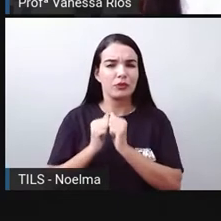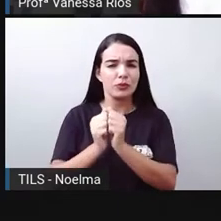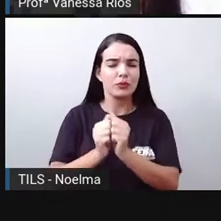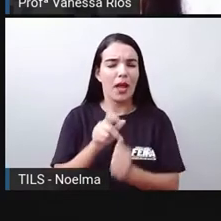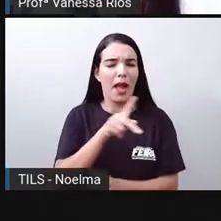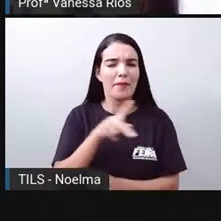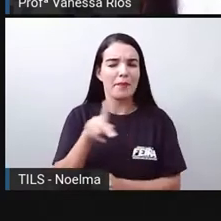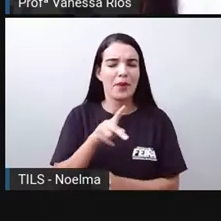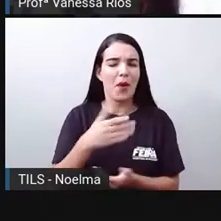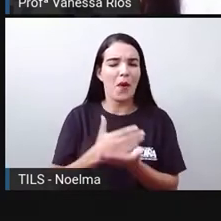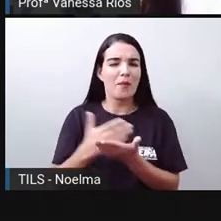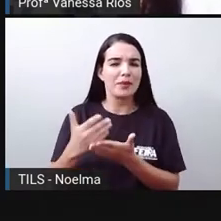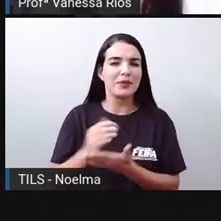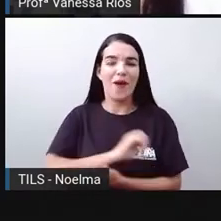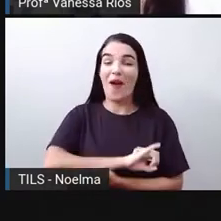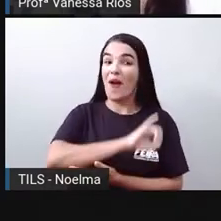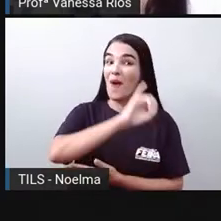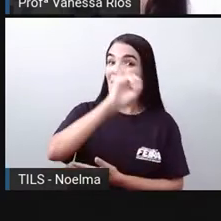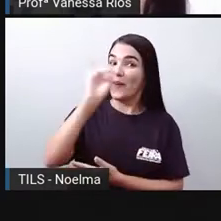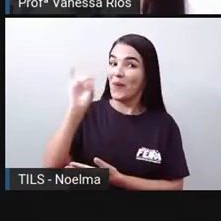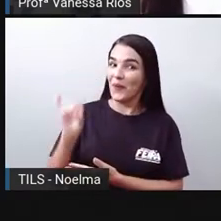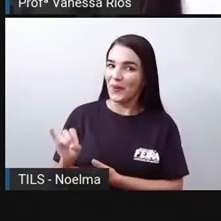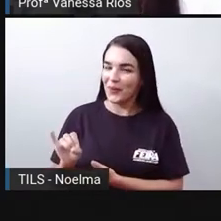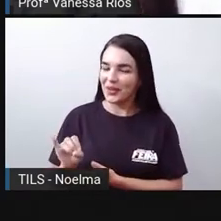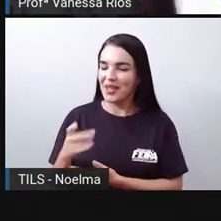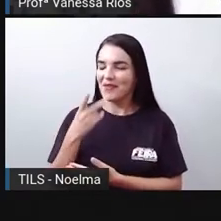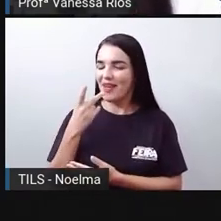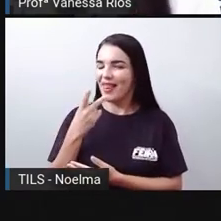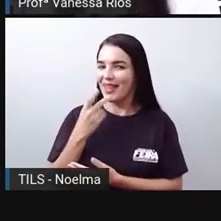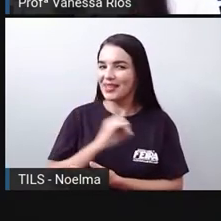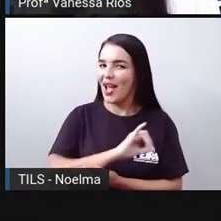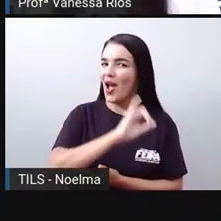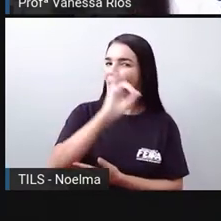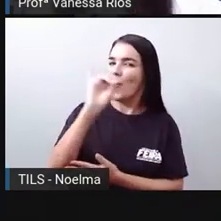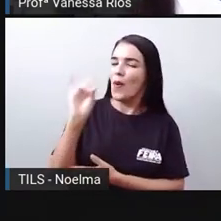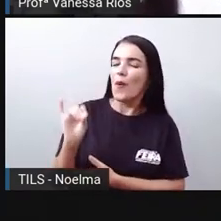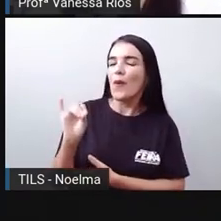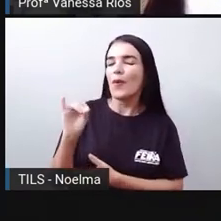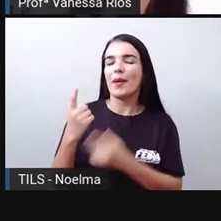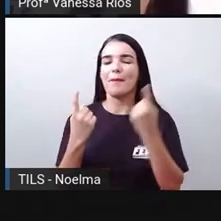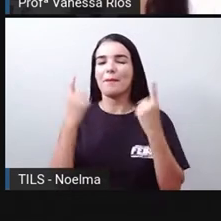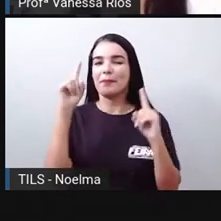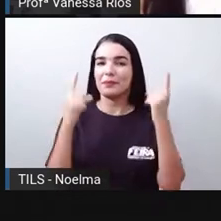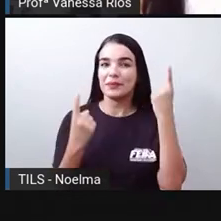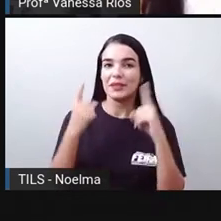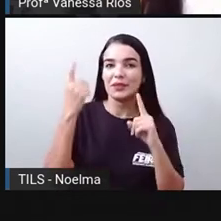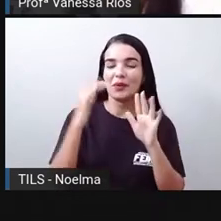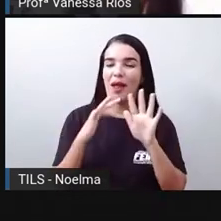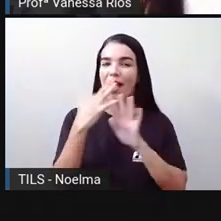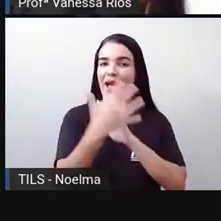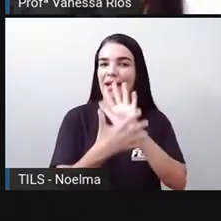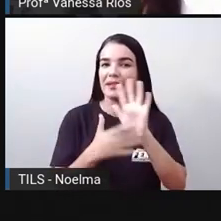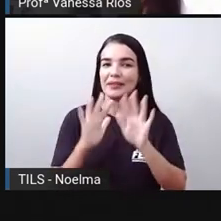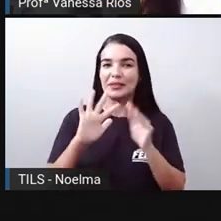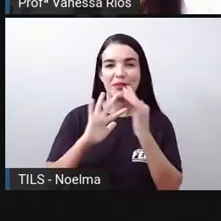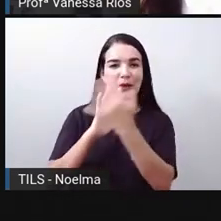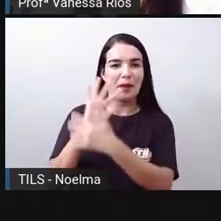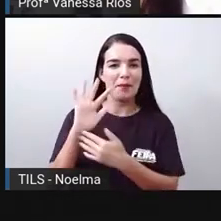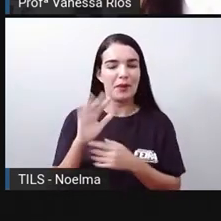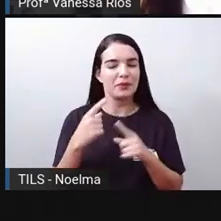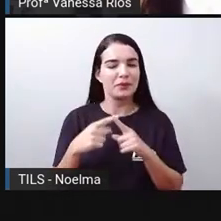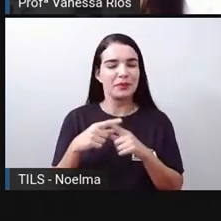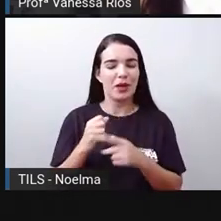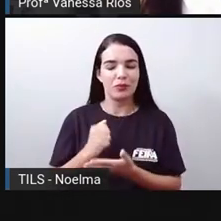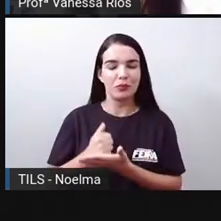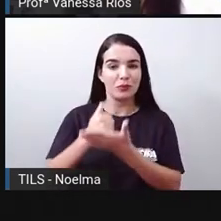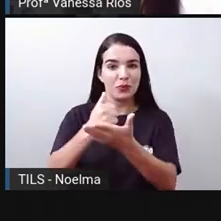começou, não é? Dando a saudação dela aí, não é? Gesticulando, movimentando as mãos, tentando acompanhar aí,